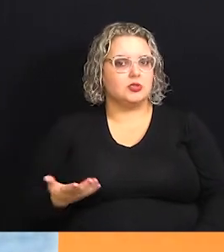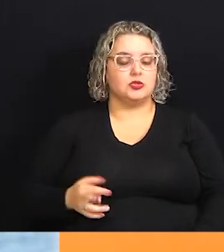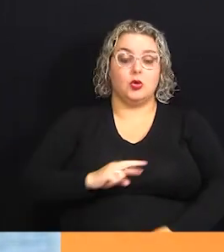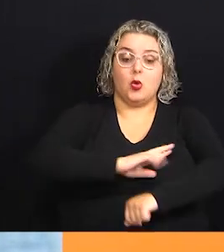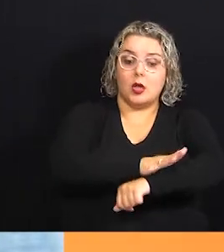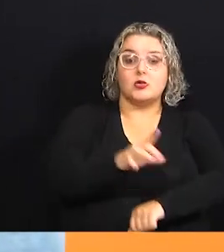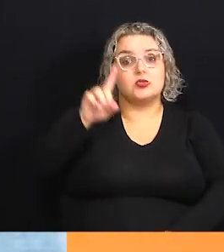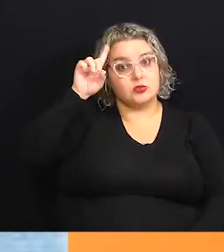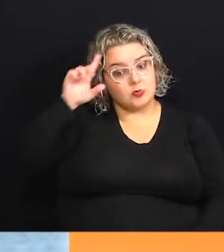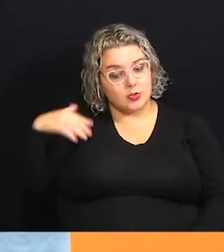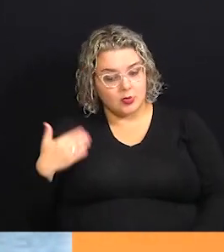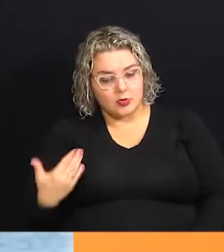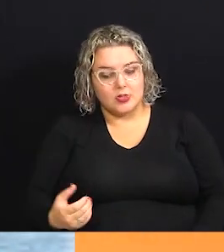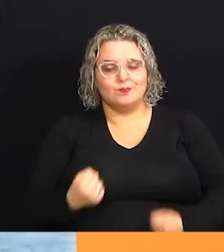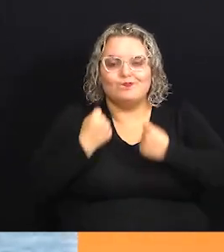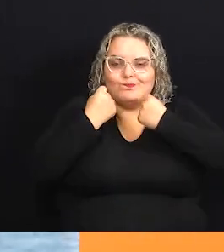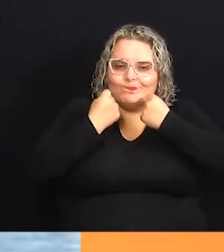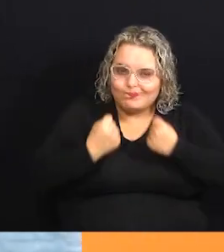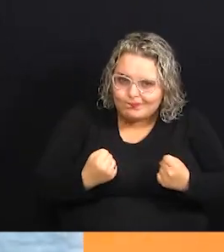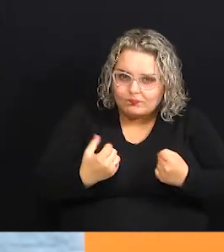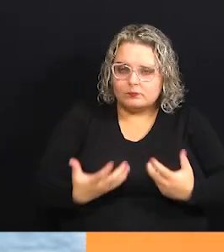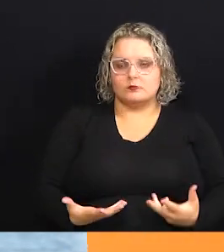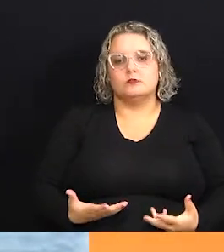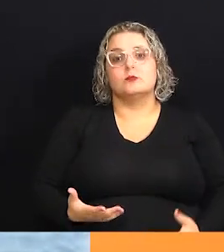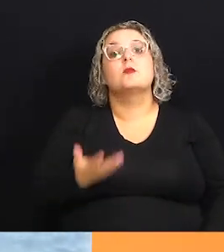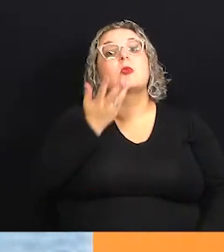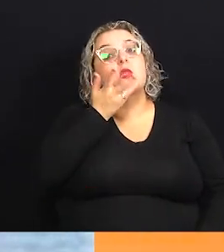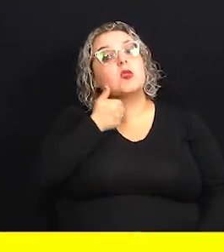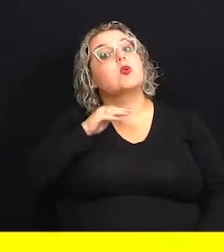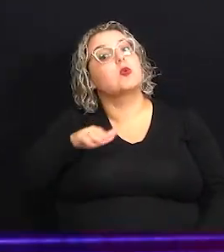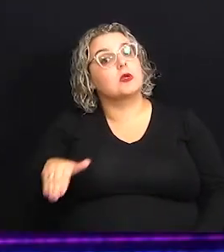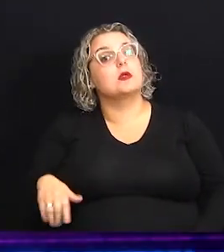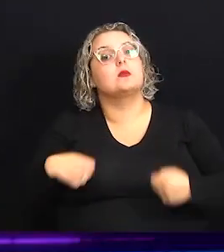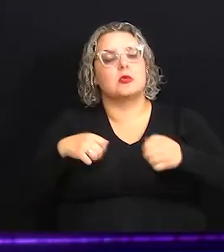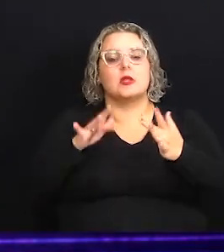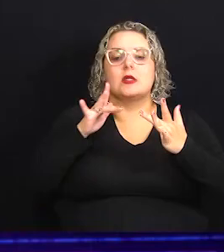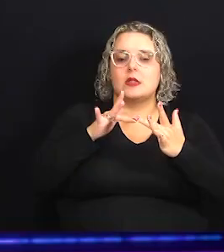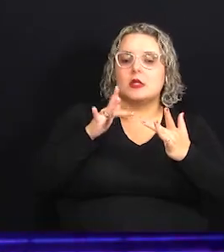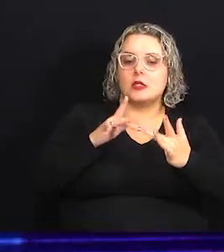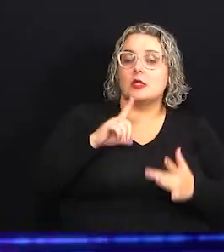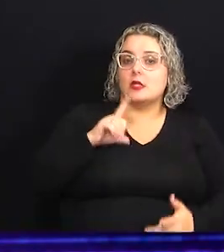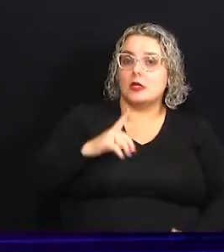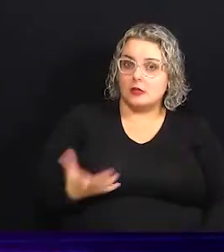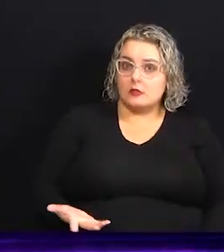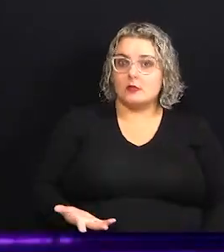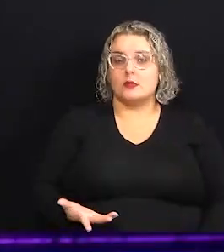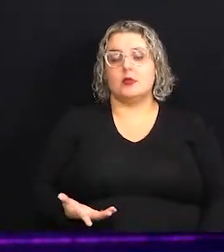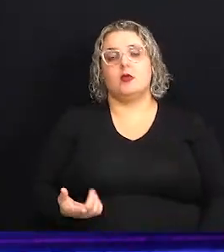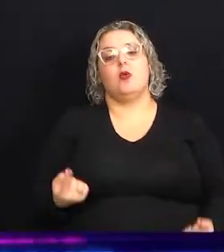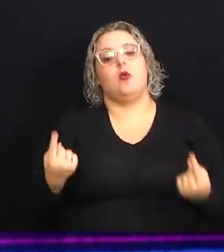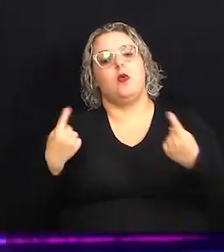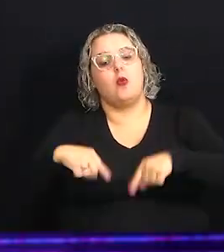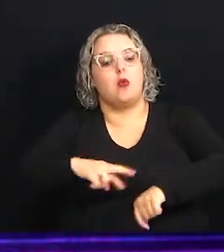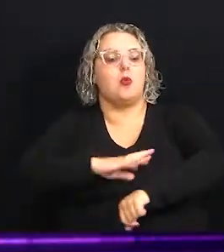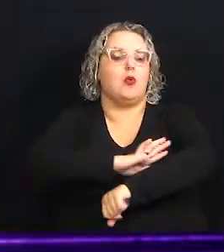racismo é cotidiano e cruel. Então a criança precisa ter esse contato da educação